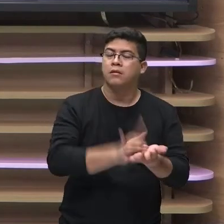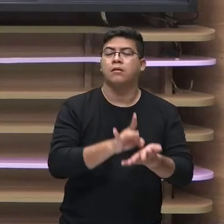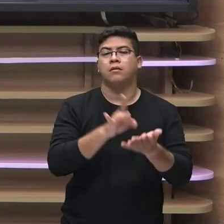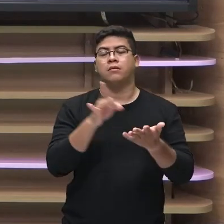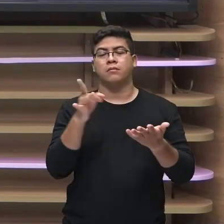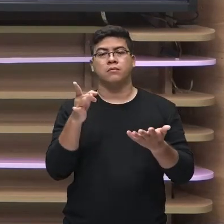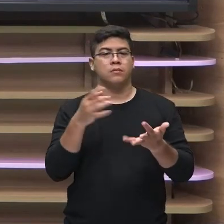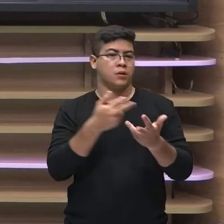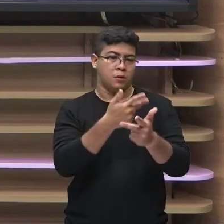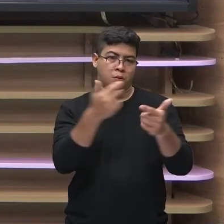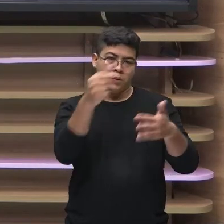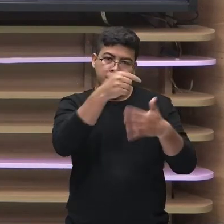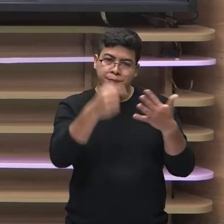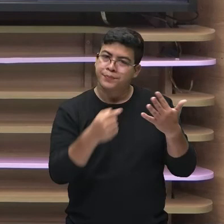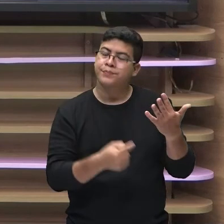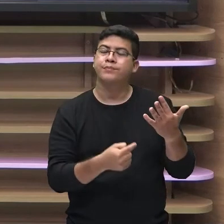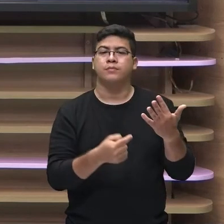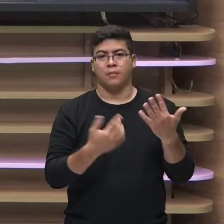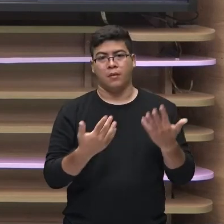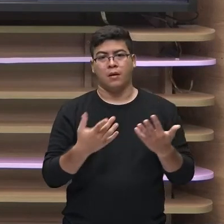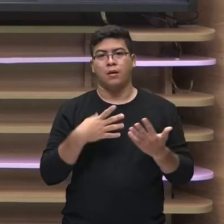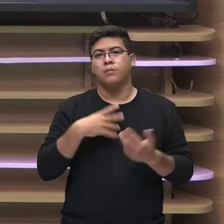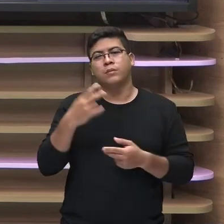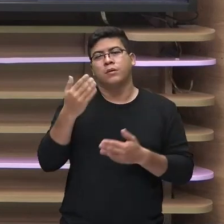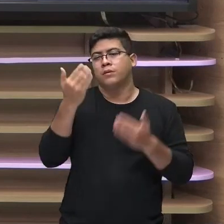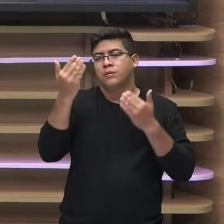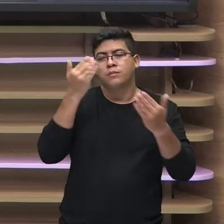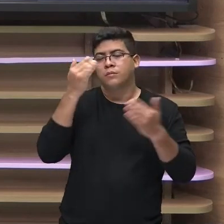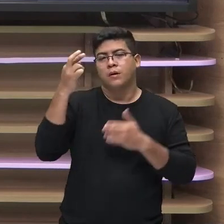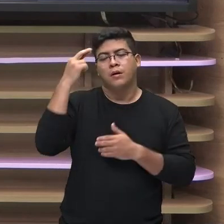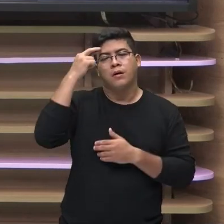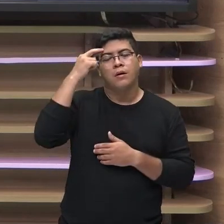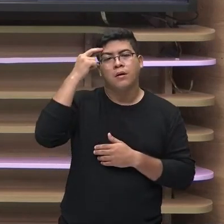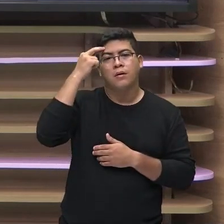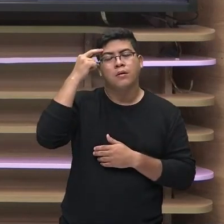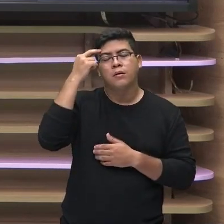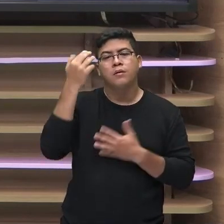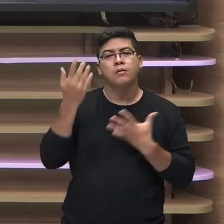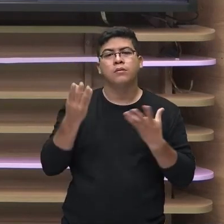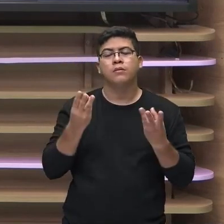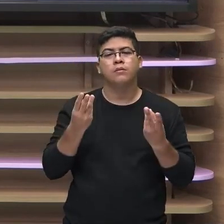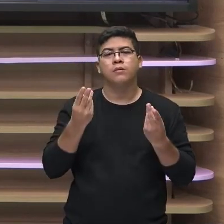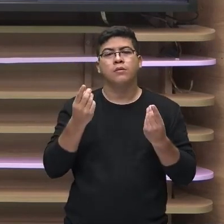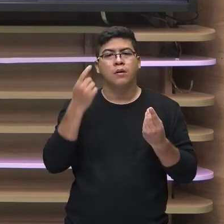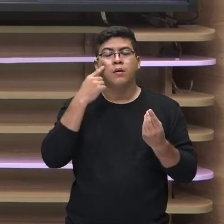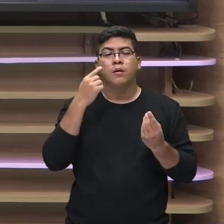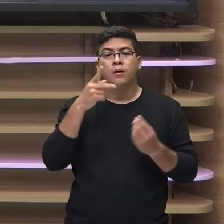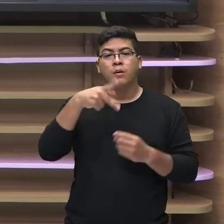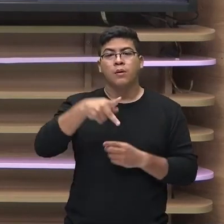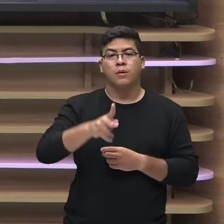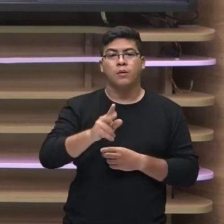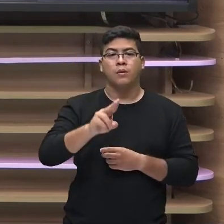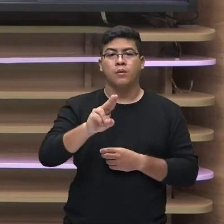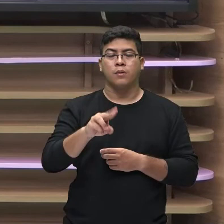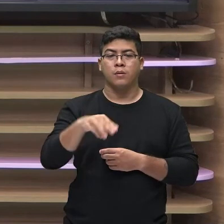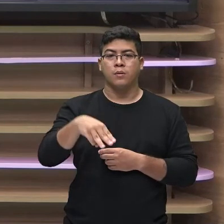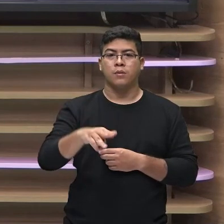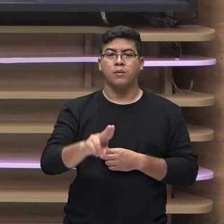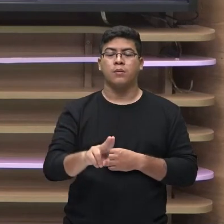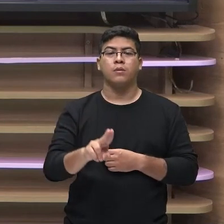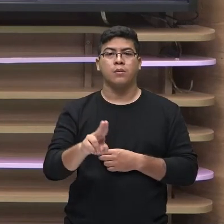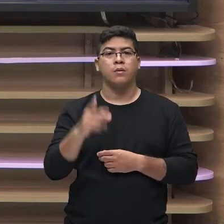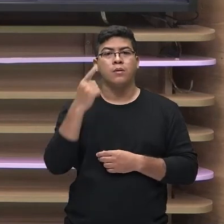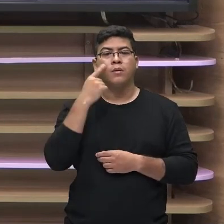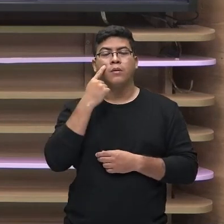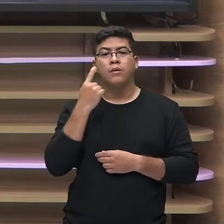solidariedade. E finalizamos com uma pequena reflexão em relação ao Kumu, né, o Ovidio Barreto